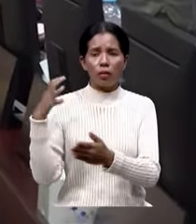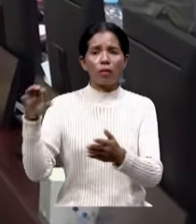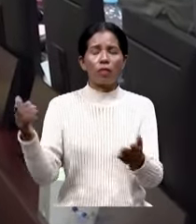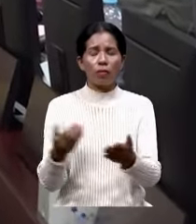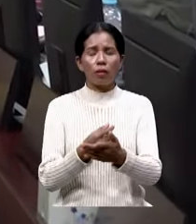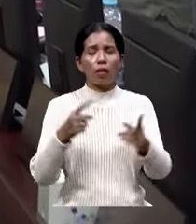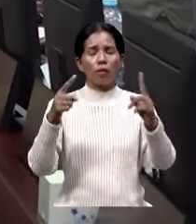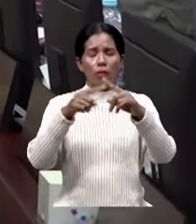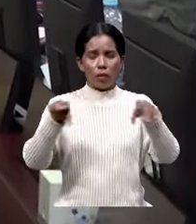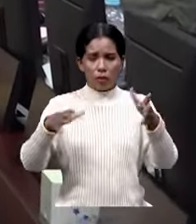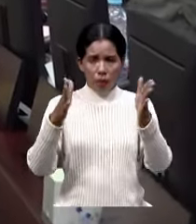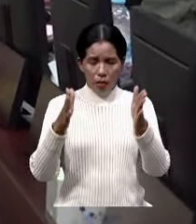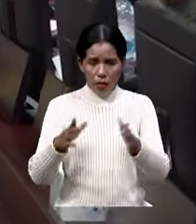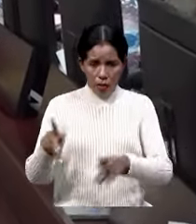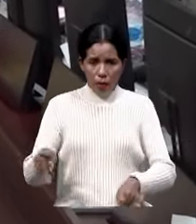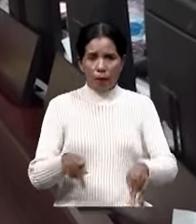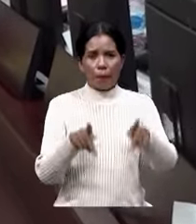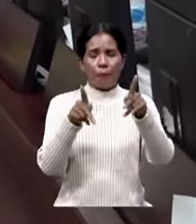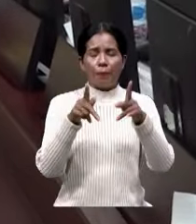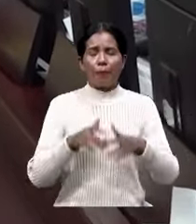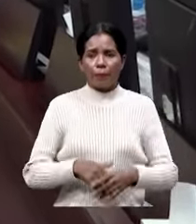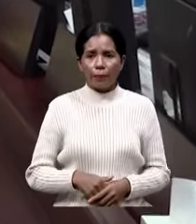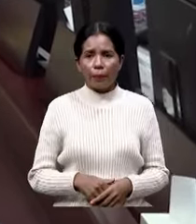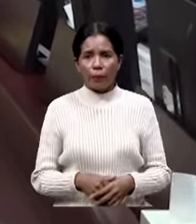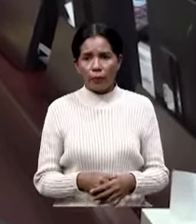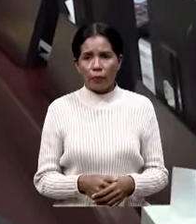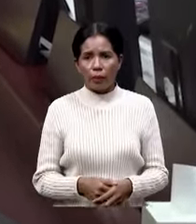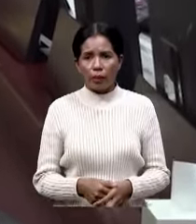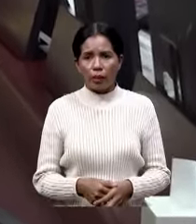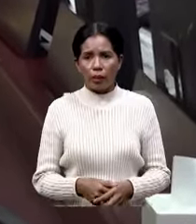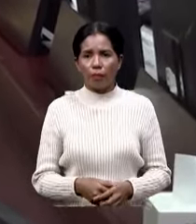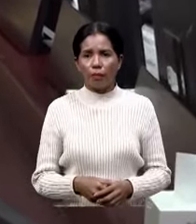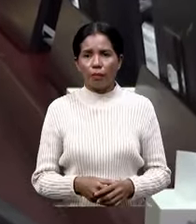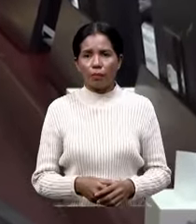iha funcionalismo público. Santina de Jesus, Marito da Costa, GMN.